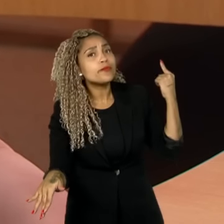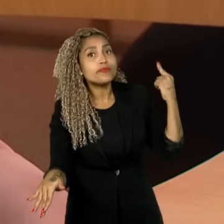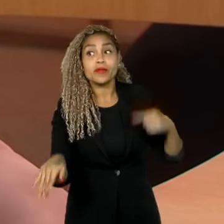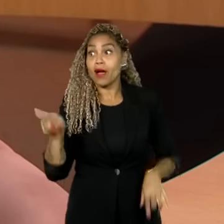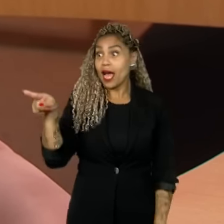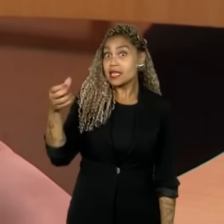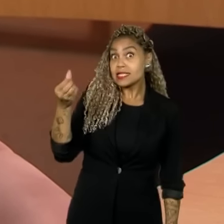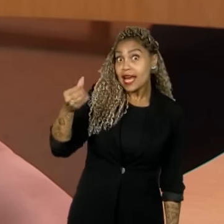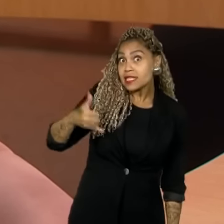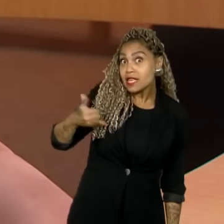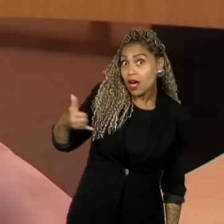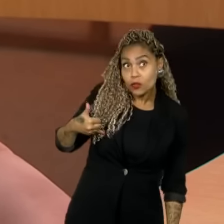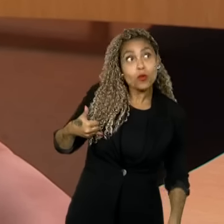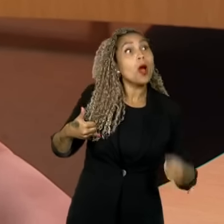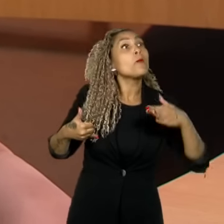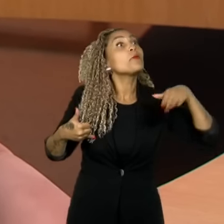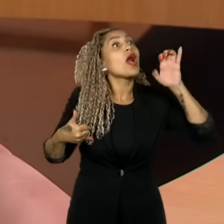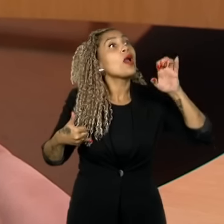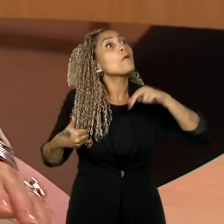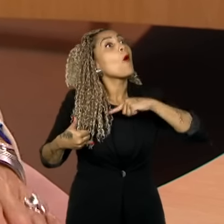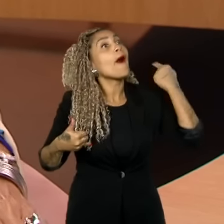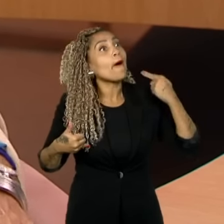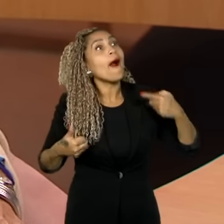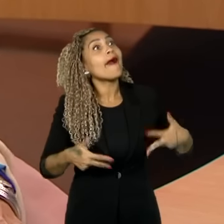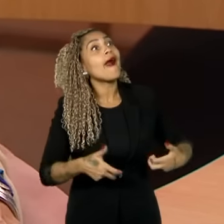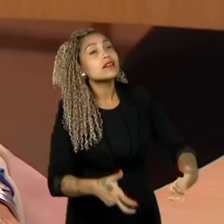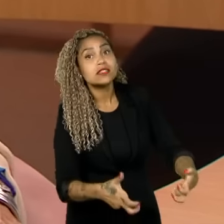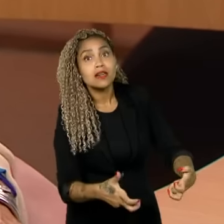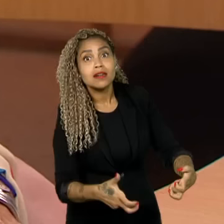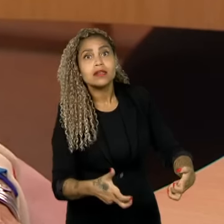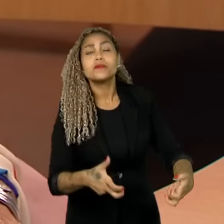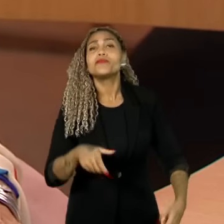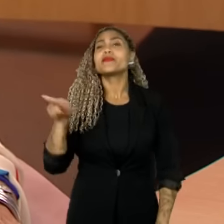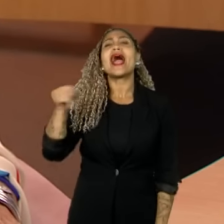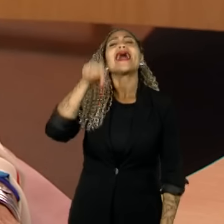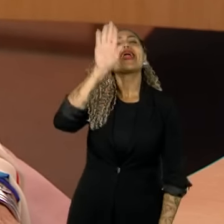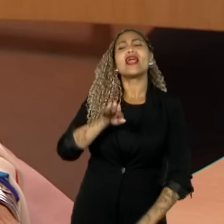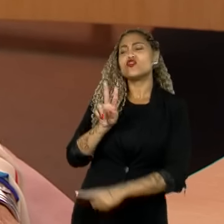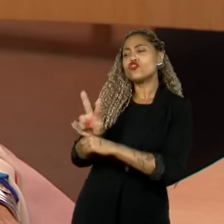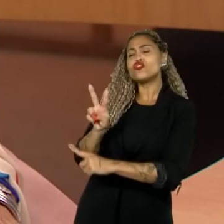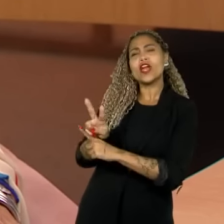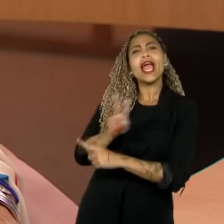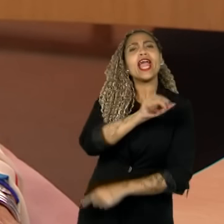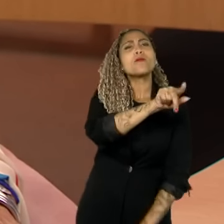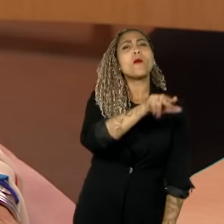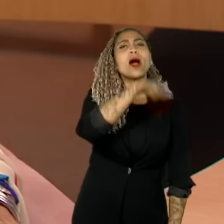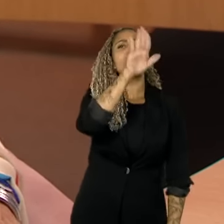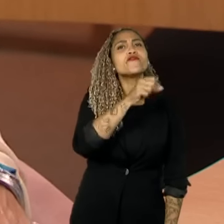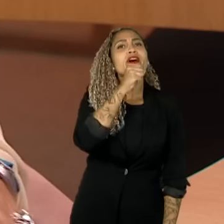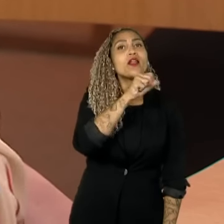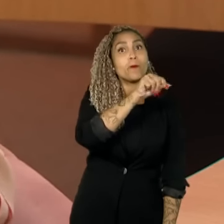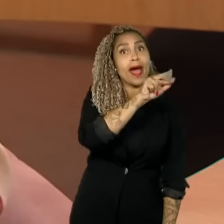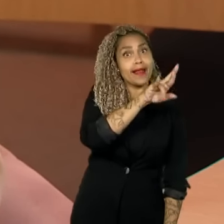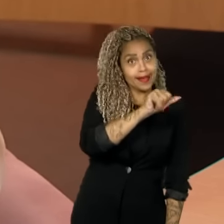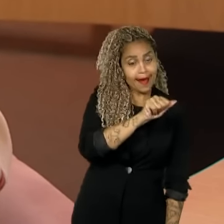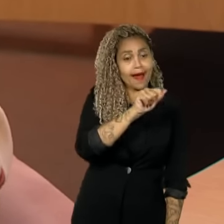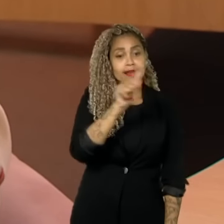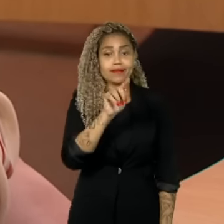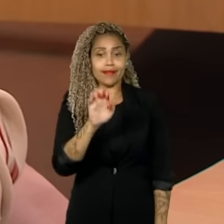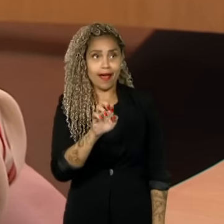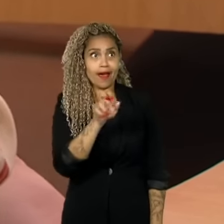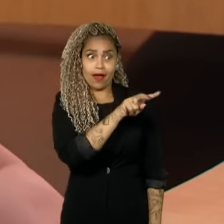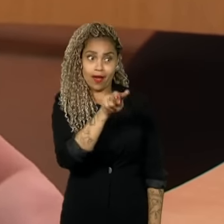ela perdeu a mãe por um câncer. Com isso, a cantora foi criada pelos irmãos mais velhos, Maria e Zé Chilau. E agora eu quero